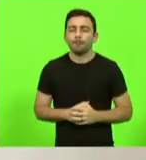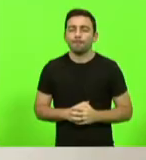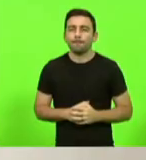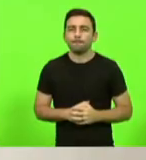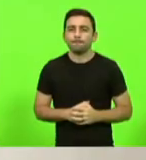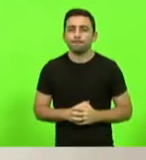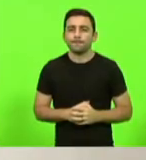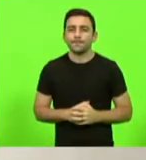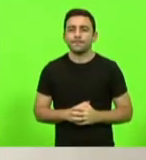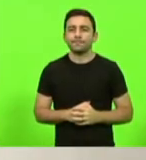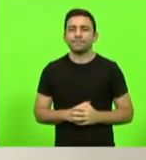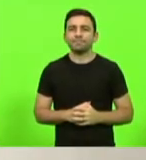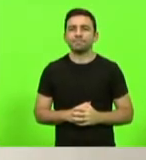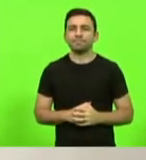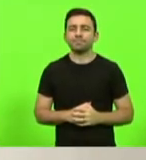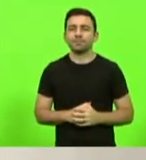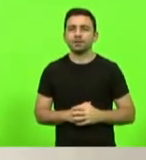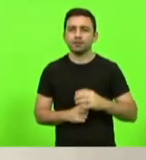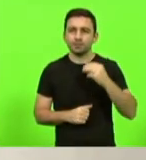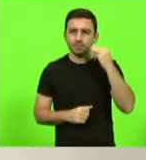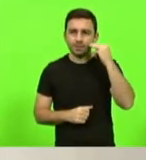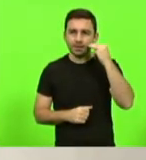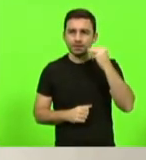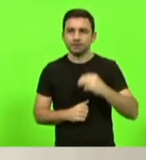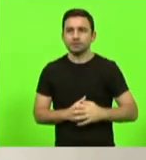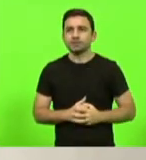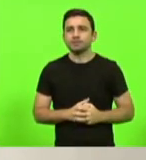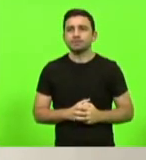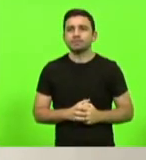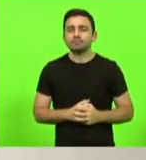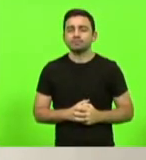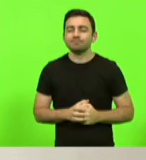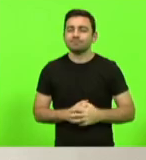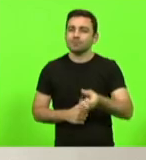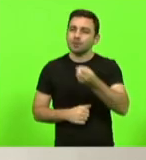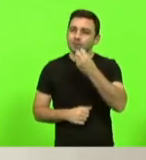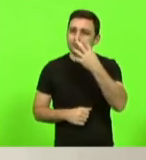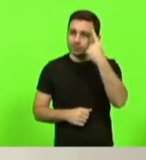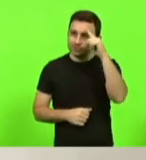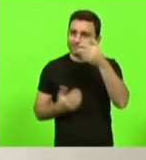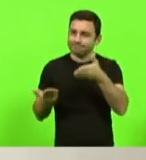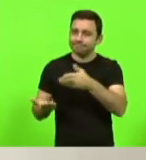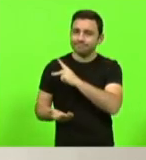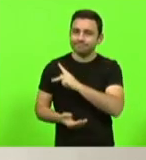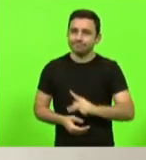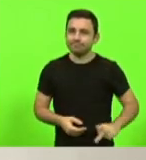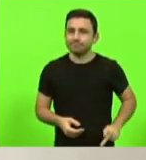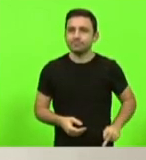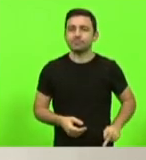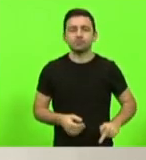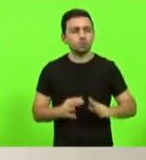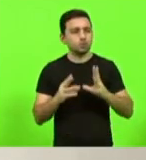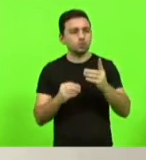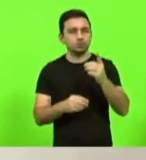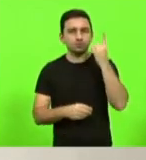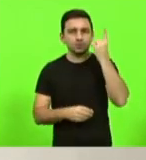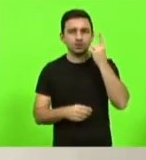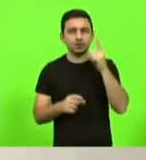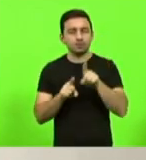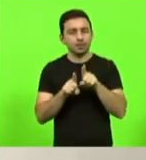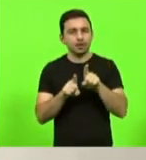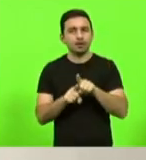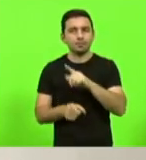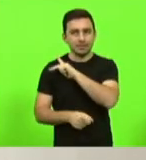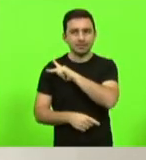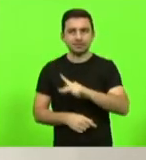deputado Silvio. Deputada Marlene. Bom dia, senhor presidente, bom dia, demais colegas, bom dia, senhor Giovanni,